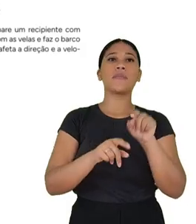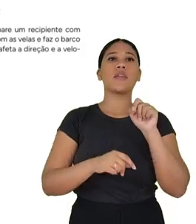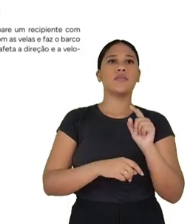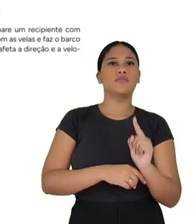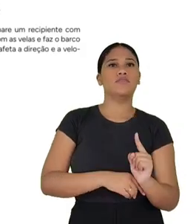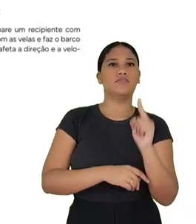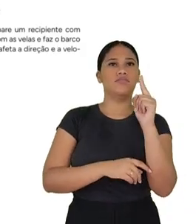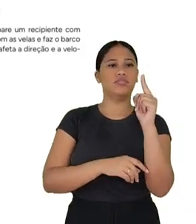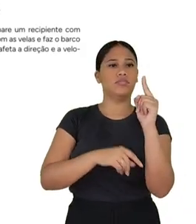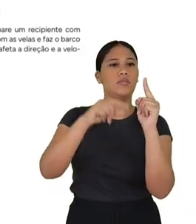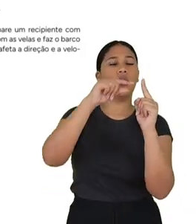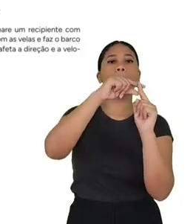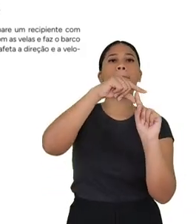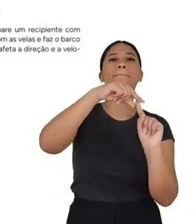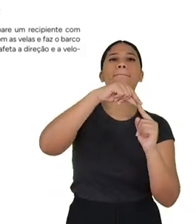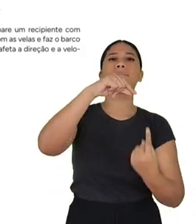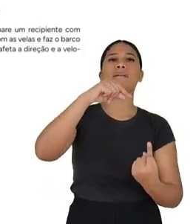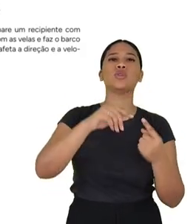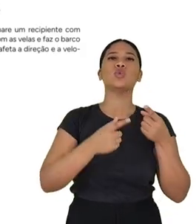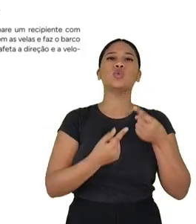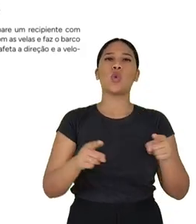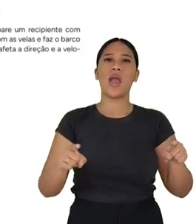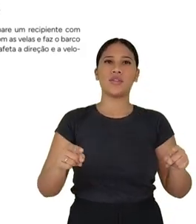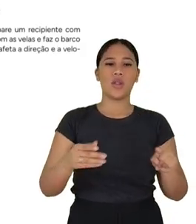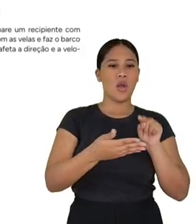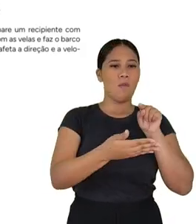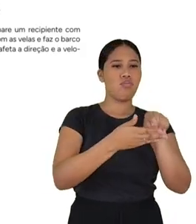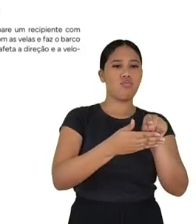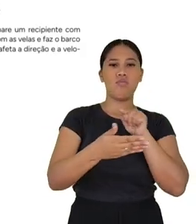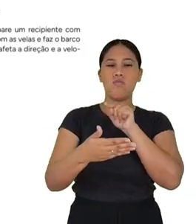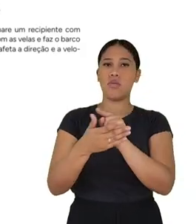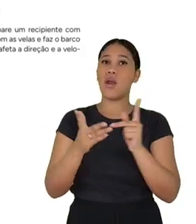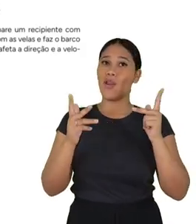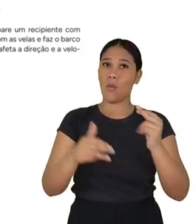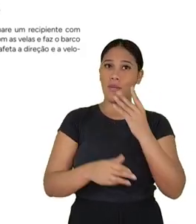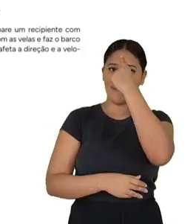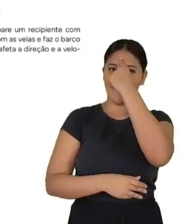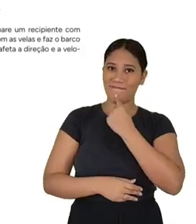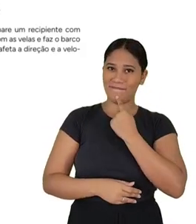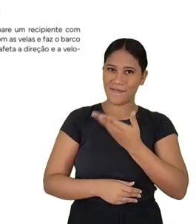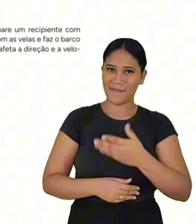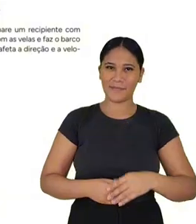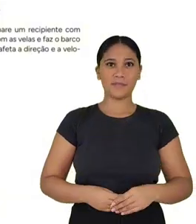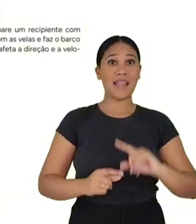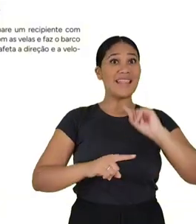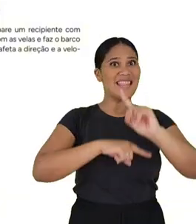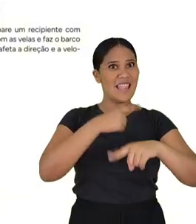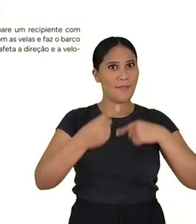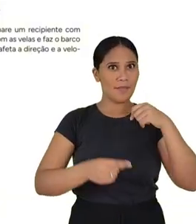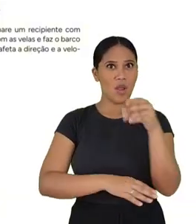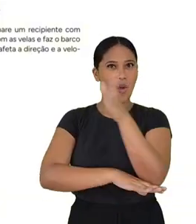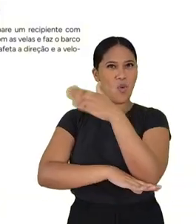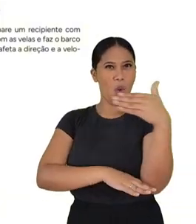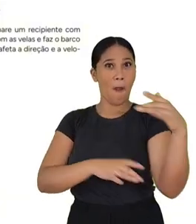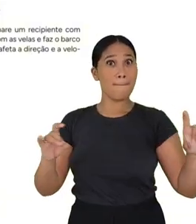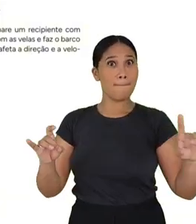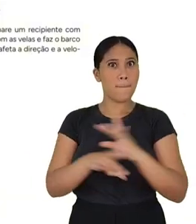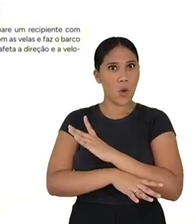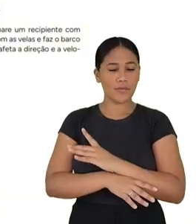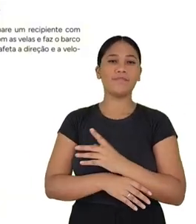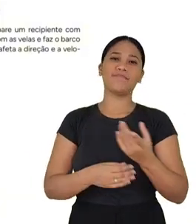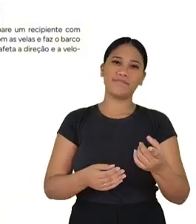2 pequenos furos na vela de papel, como mostrado abaixo. Passo 4. Depois da sua vela